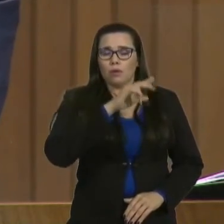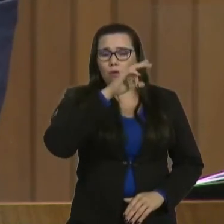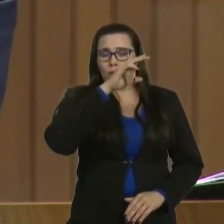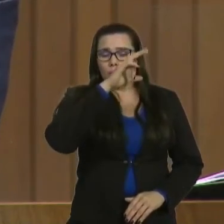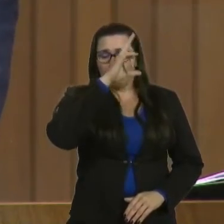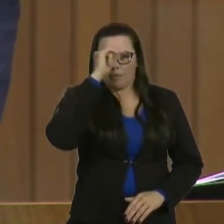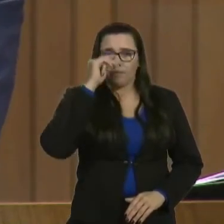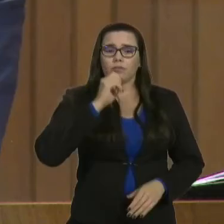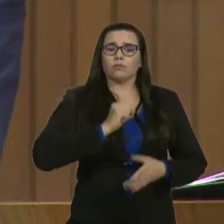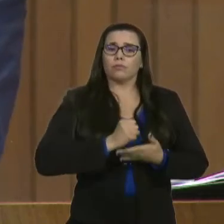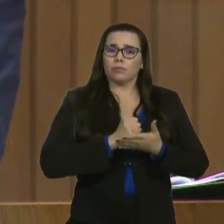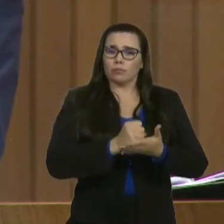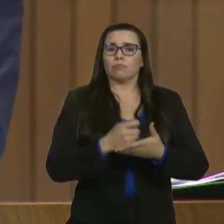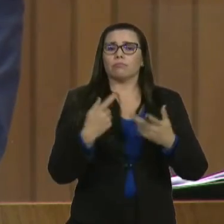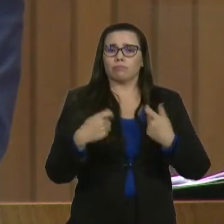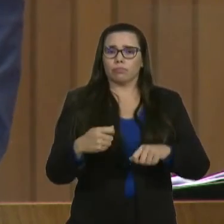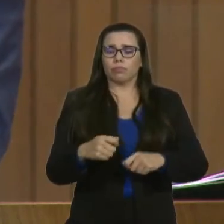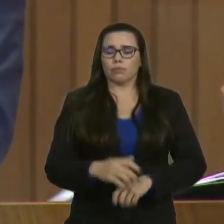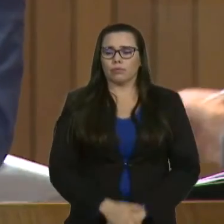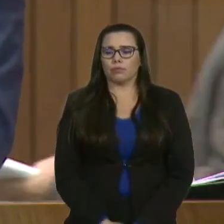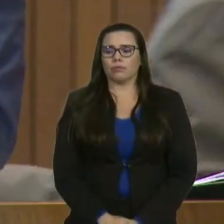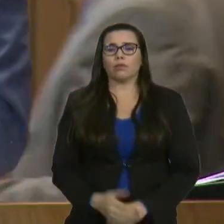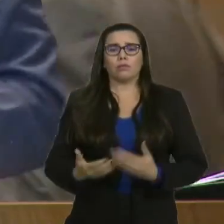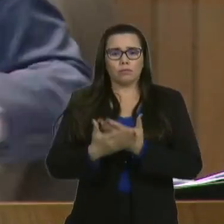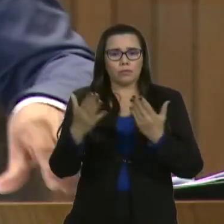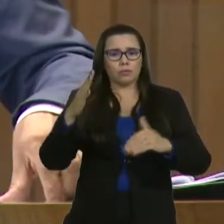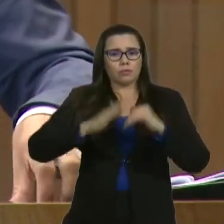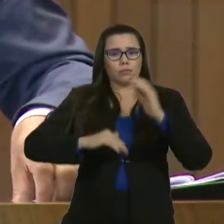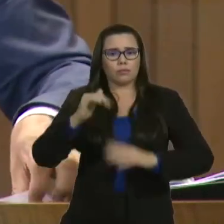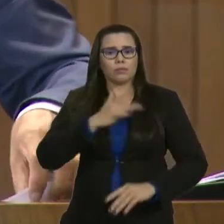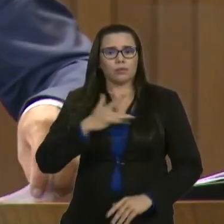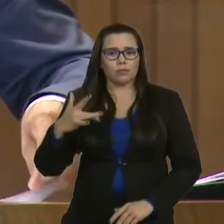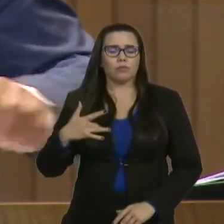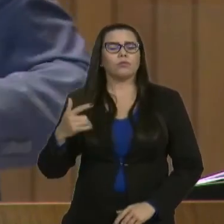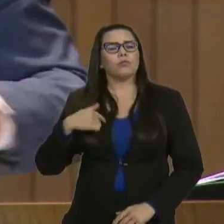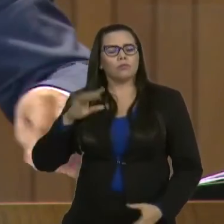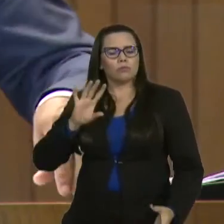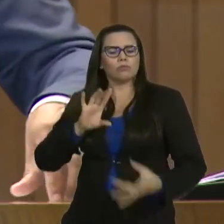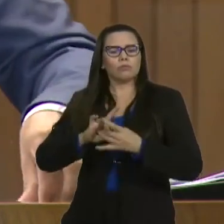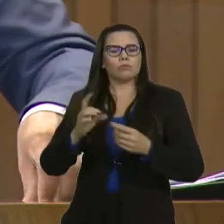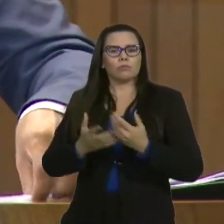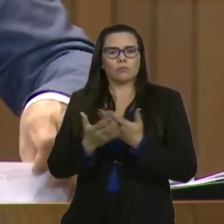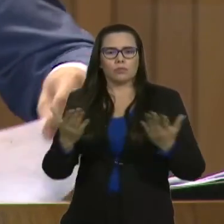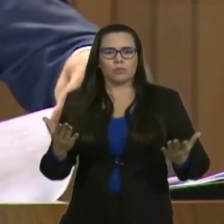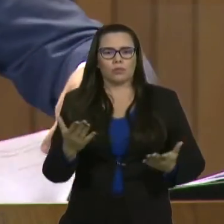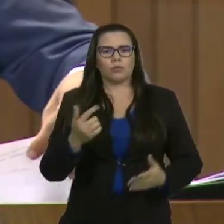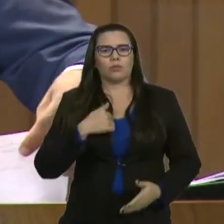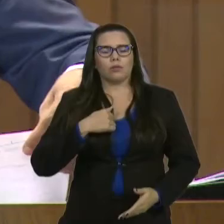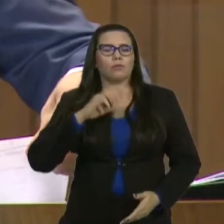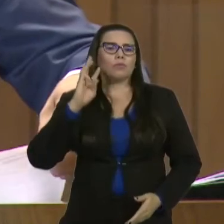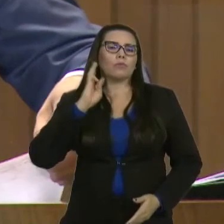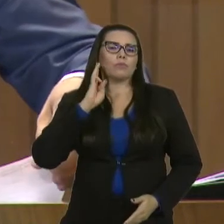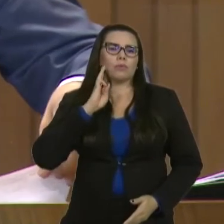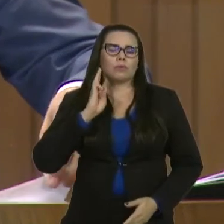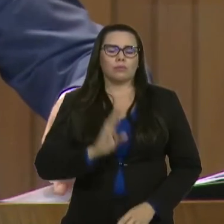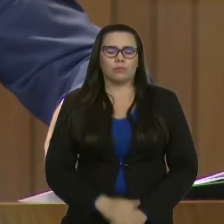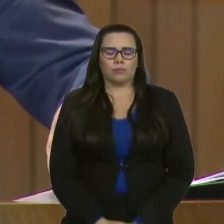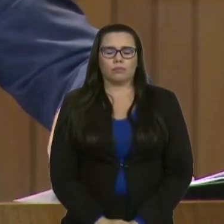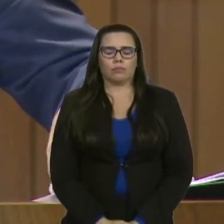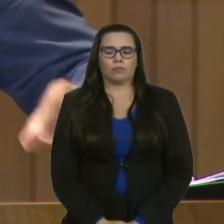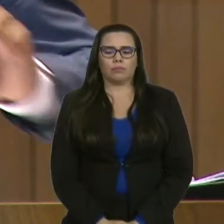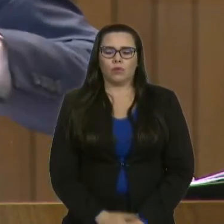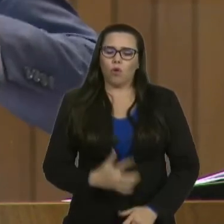ontem quanto continuem contando que essa falta de nos rosto encontrado contratado o resultado do curso